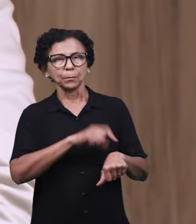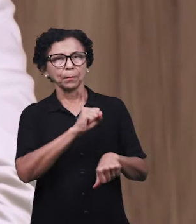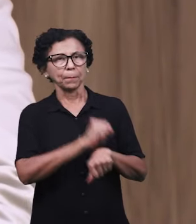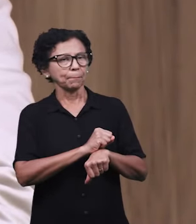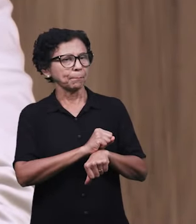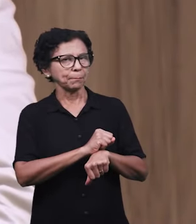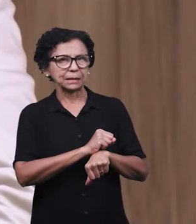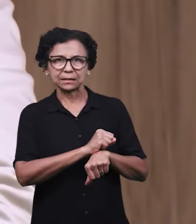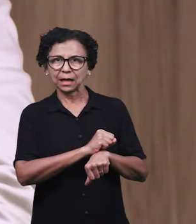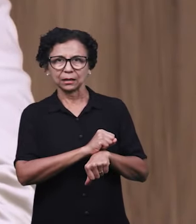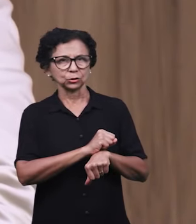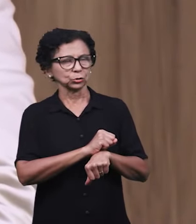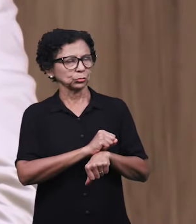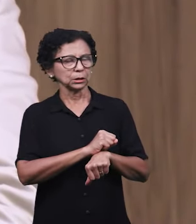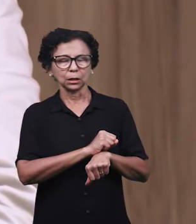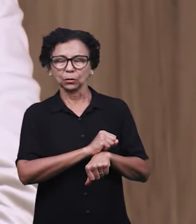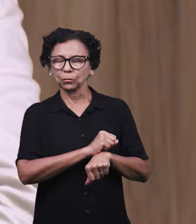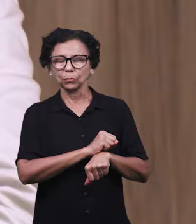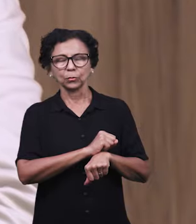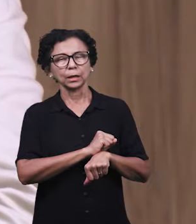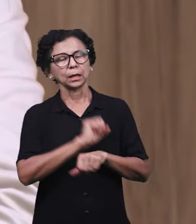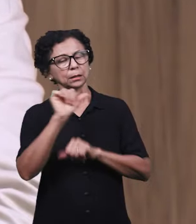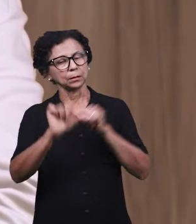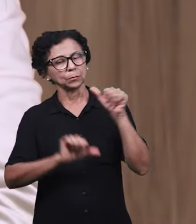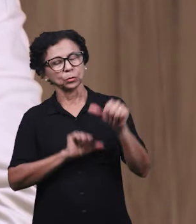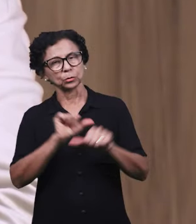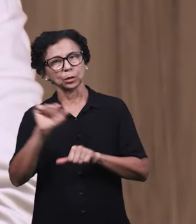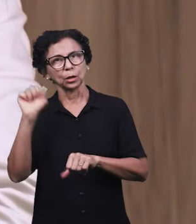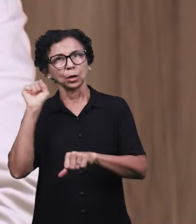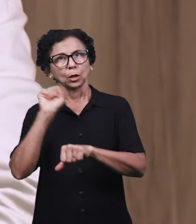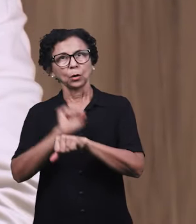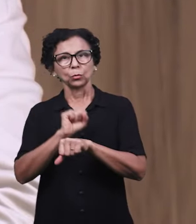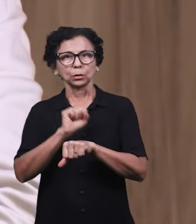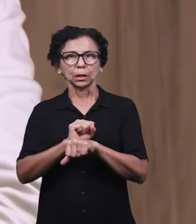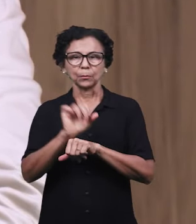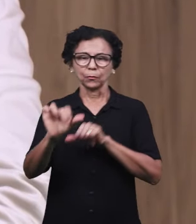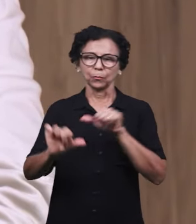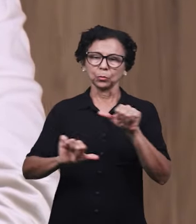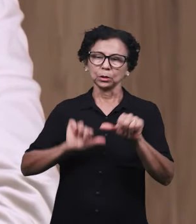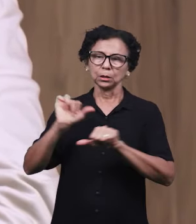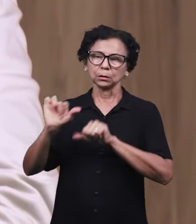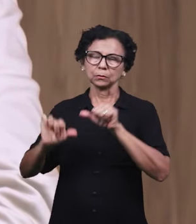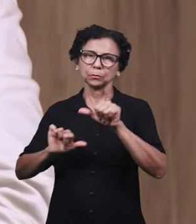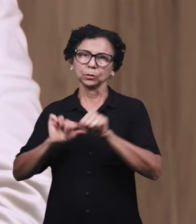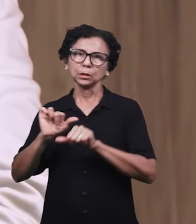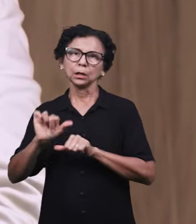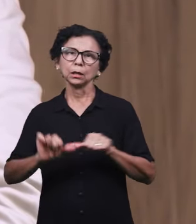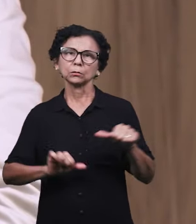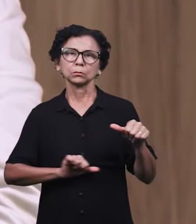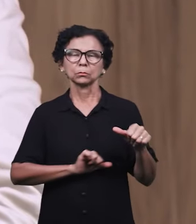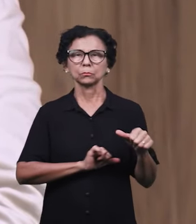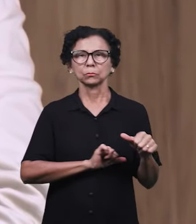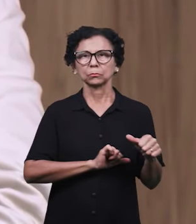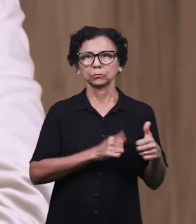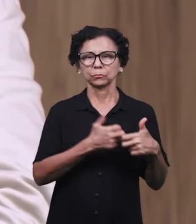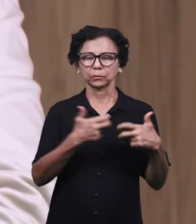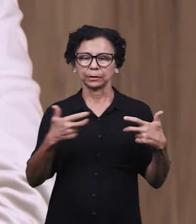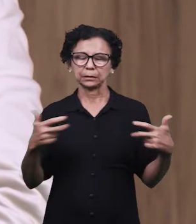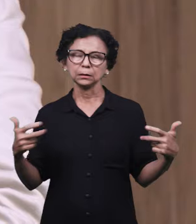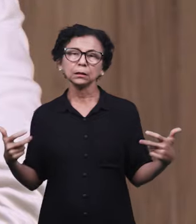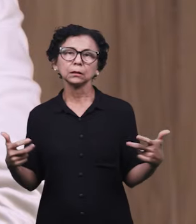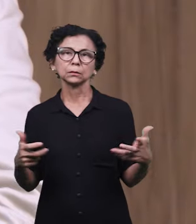não é estático, o tempo ele é maleável. E aí você pega essas equações de Einstein, vai calcular a órbita de Júpiter e você acha ele certinho, porque ele sofre com